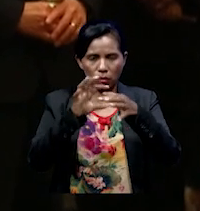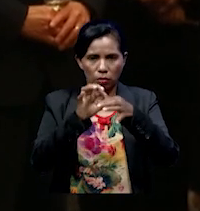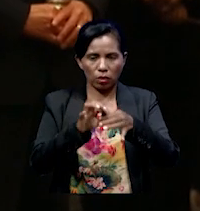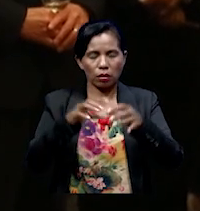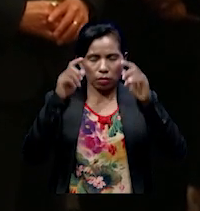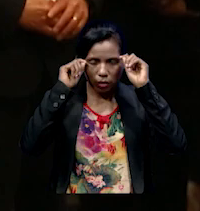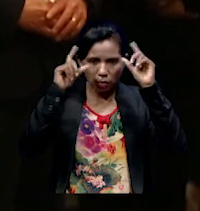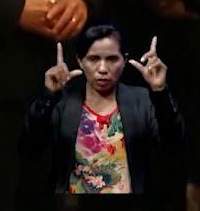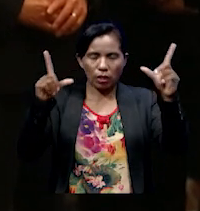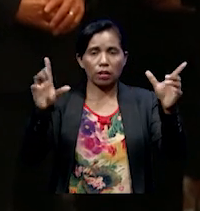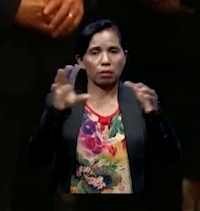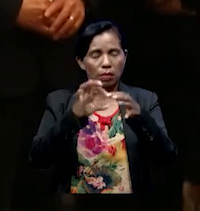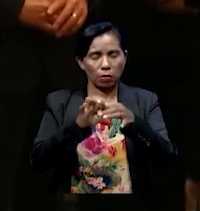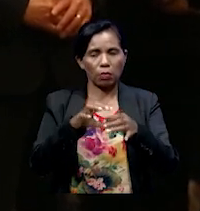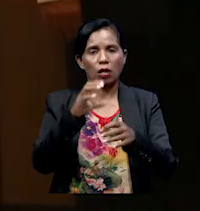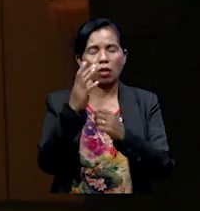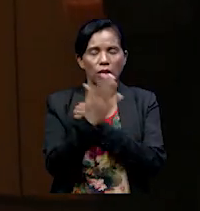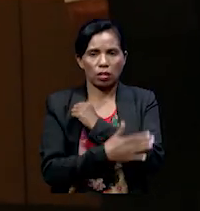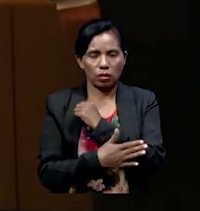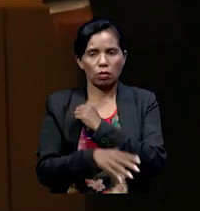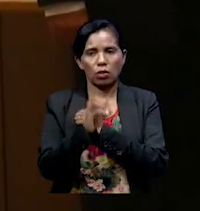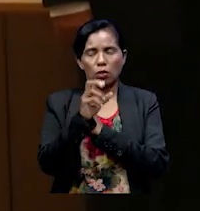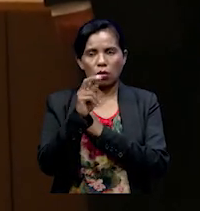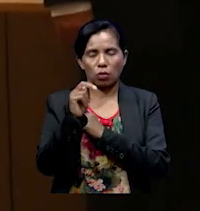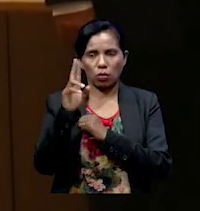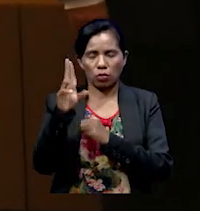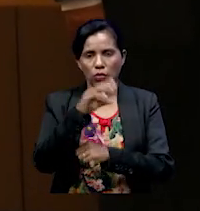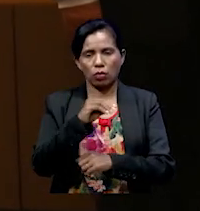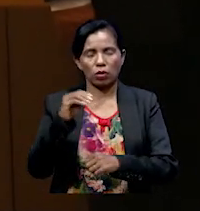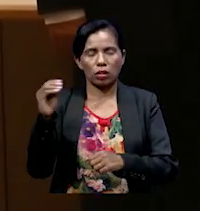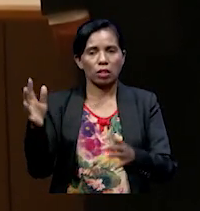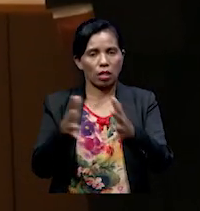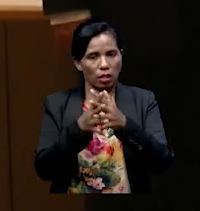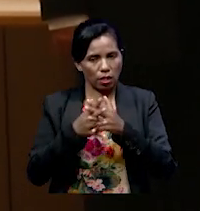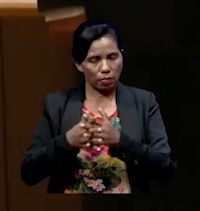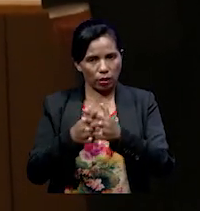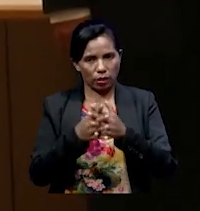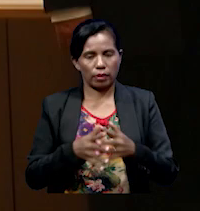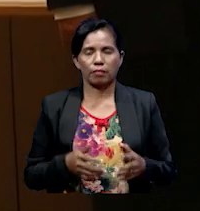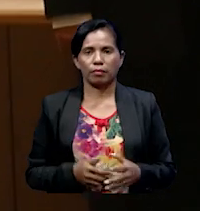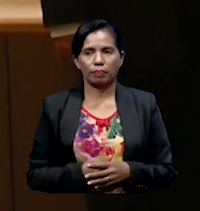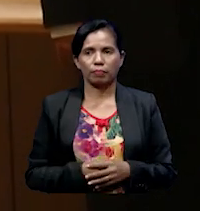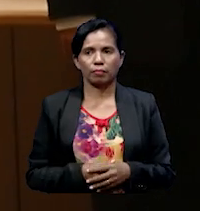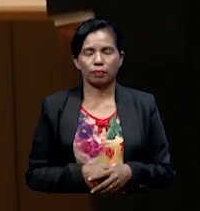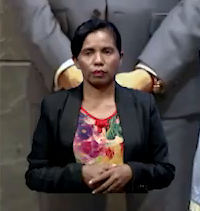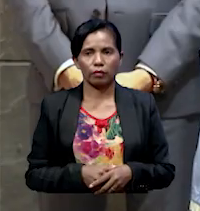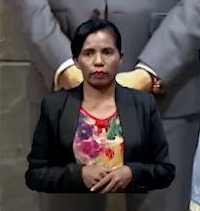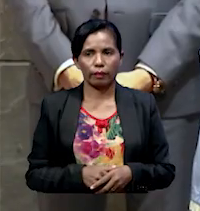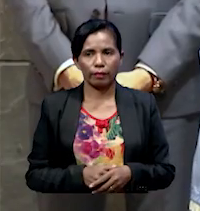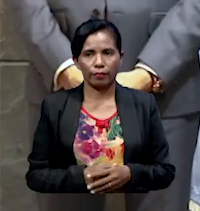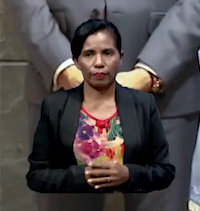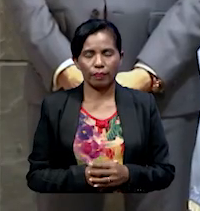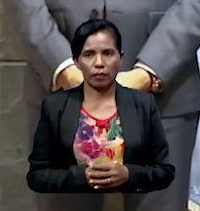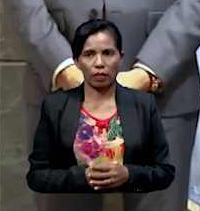Nações Unidas ONU, na Behalau e sede ONU e a Nova York, Estados Unidos América. 20th